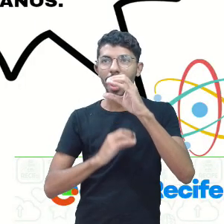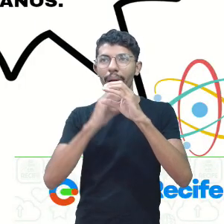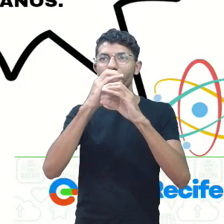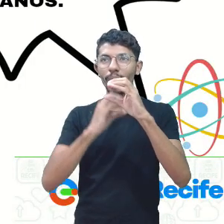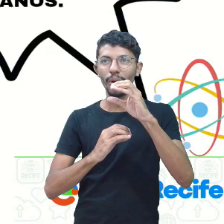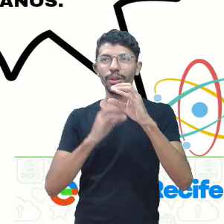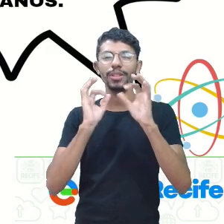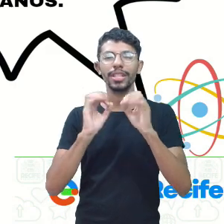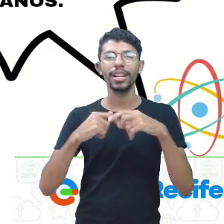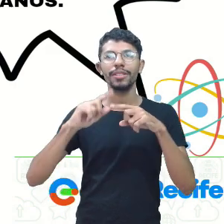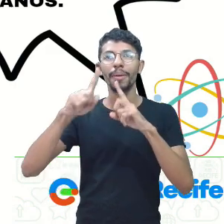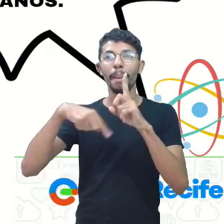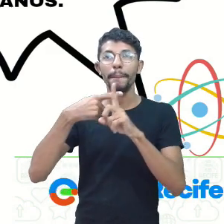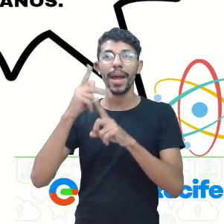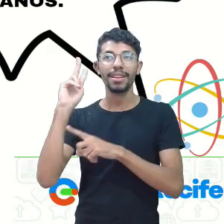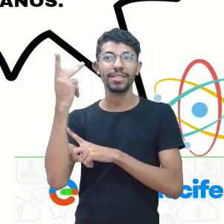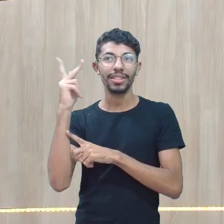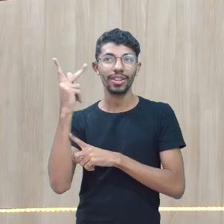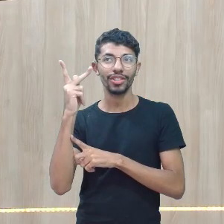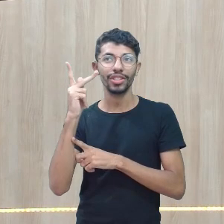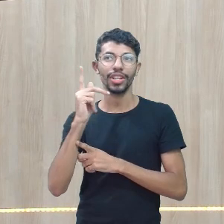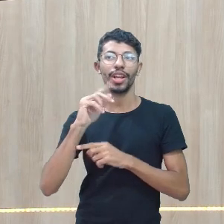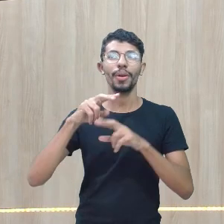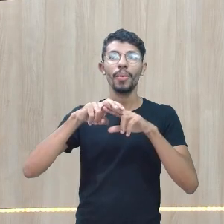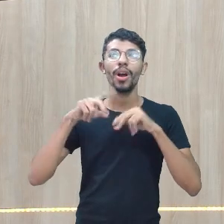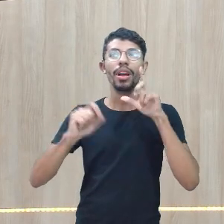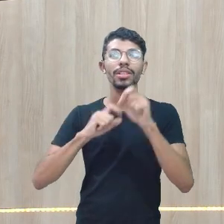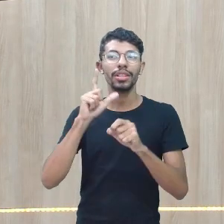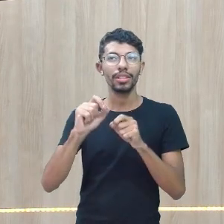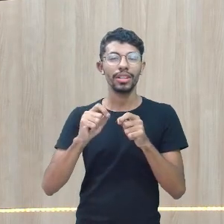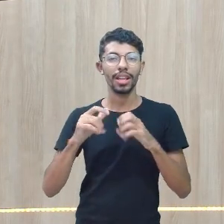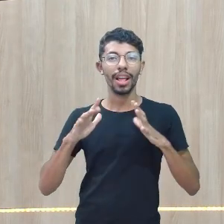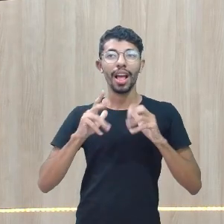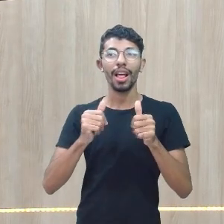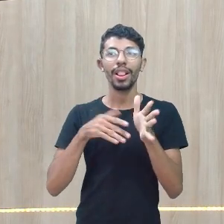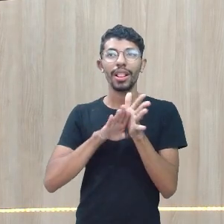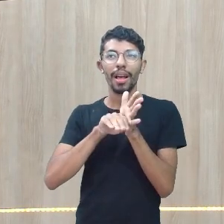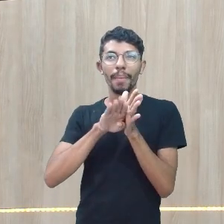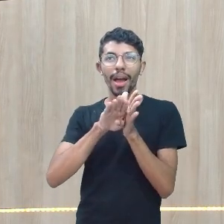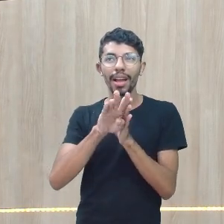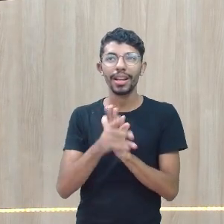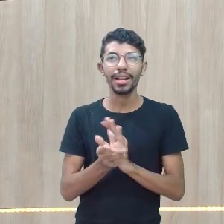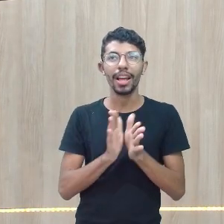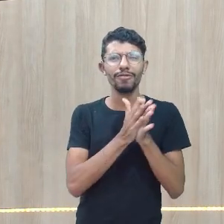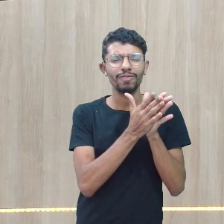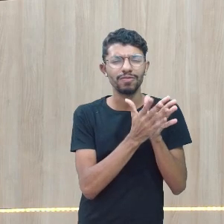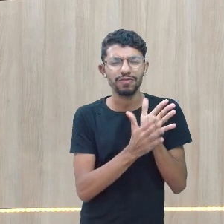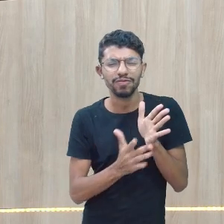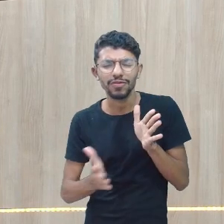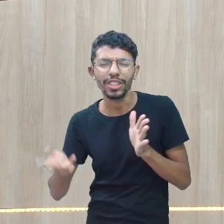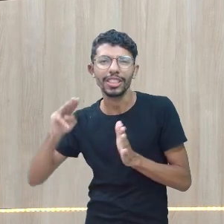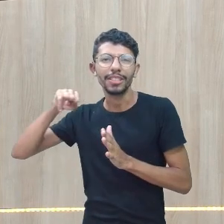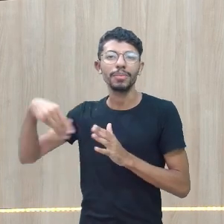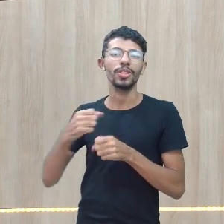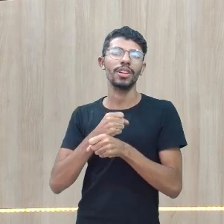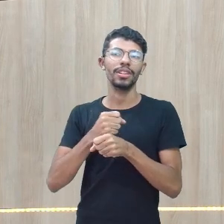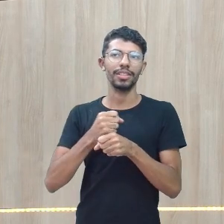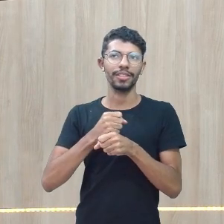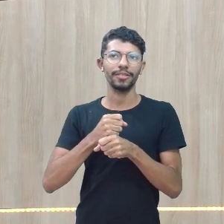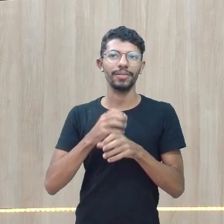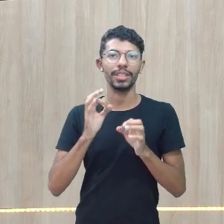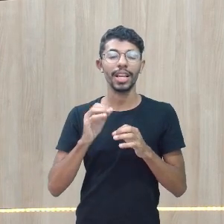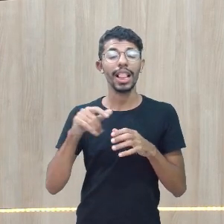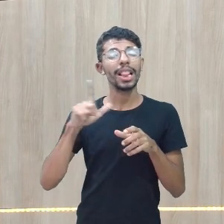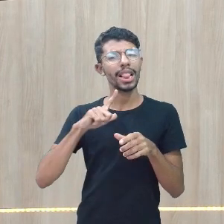gente, lá no fundo do mar. Interessante, tem bactérias que vão fazer isso, que vão ajudar a decompor a matéria